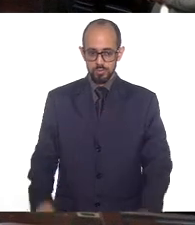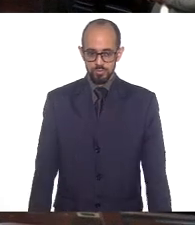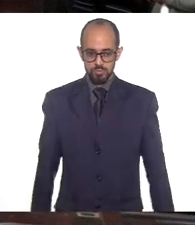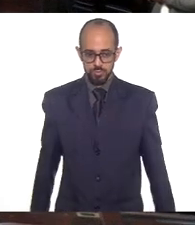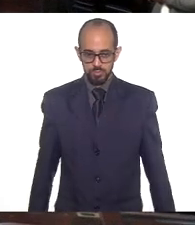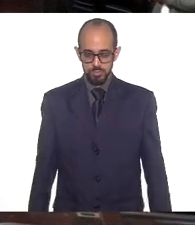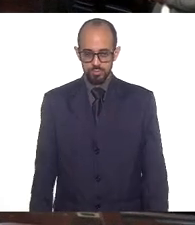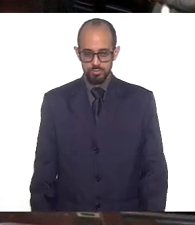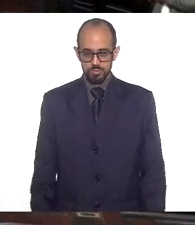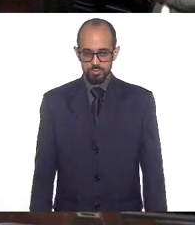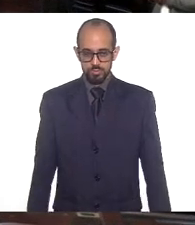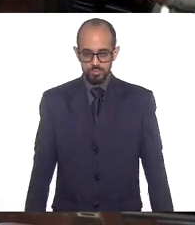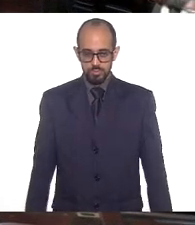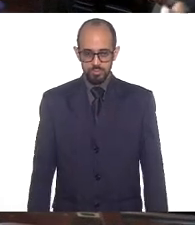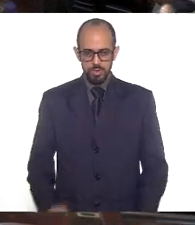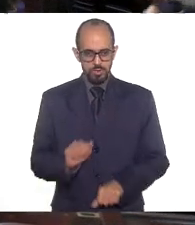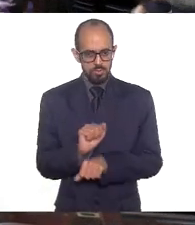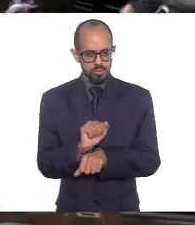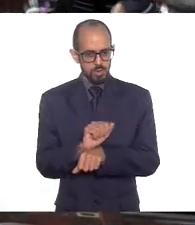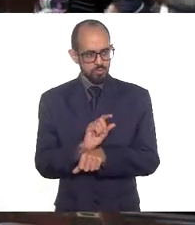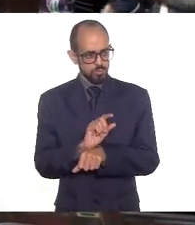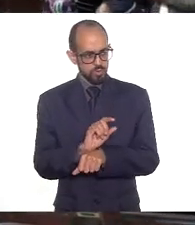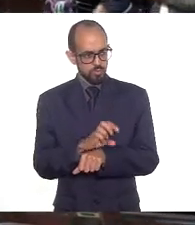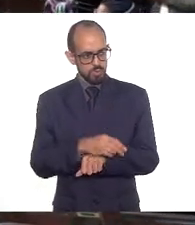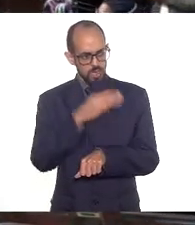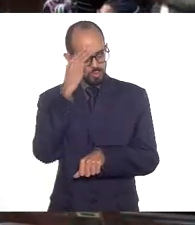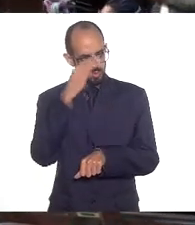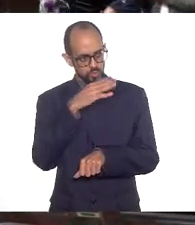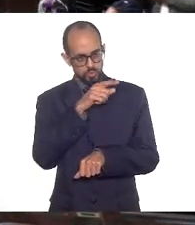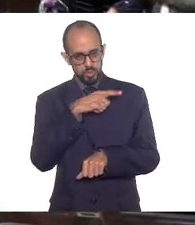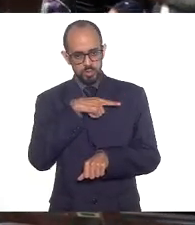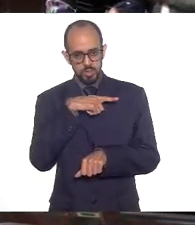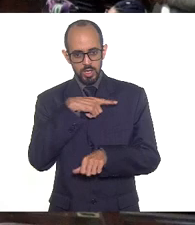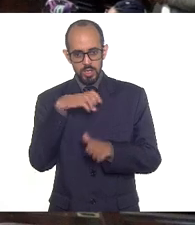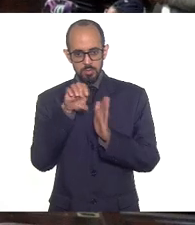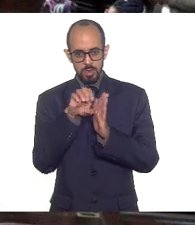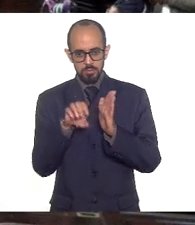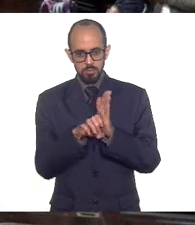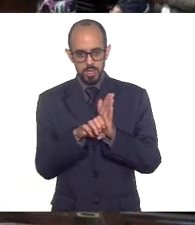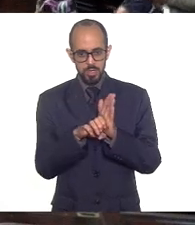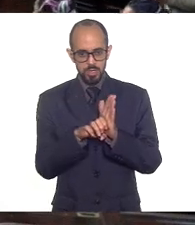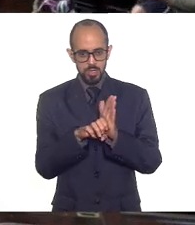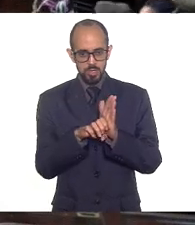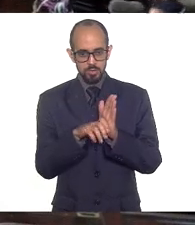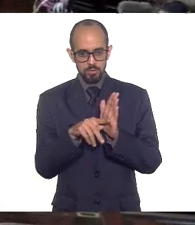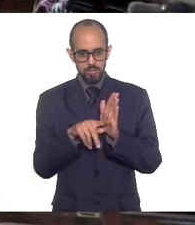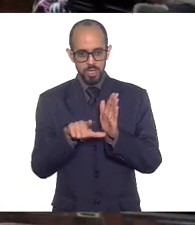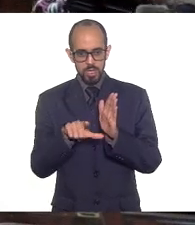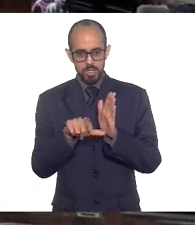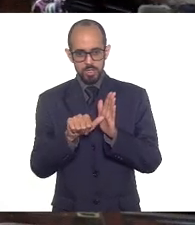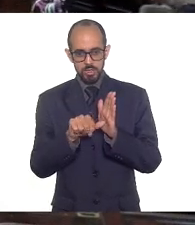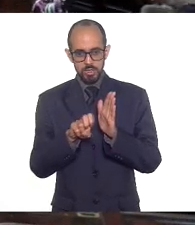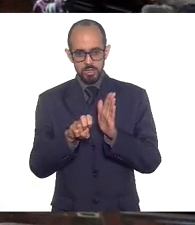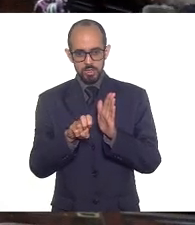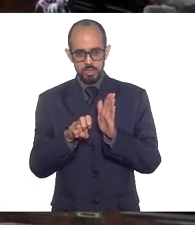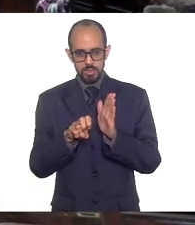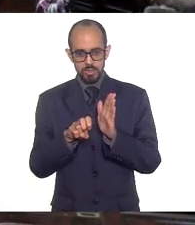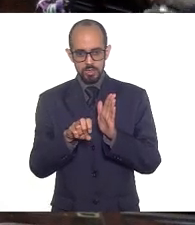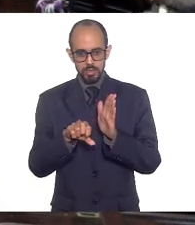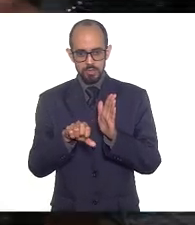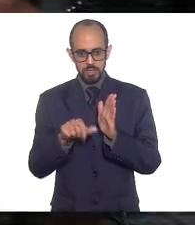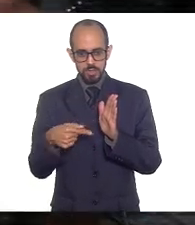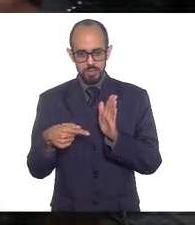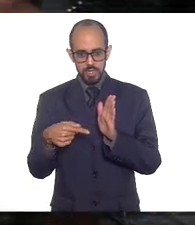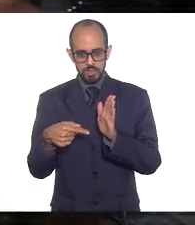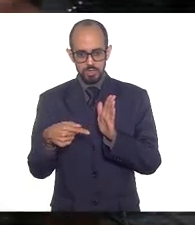um instante almaço e a uma Emenda ao projeto de lei 1597 Deputado Daniel